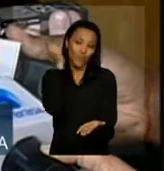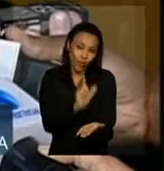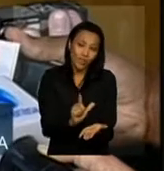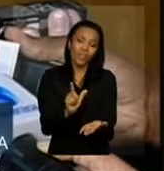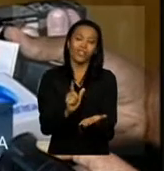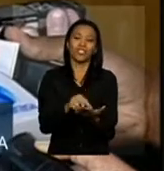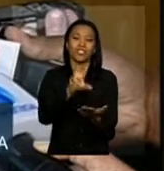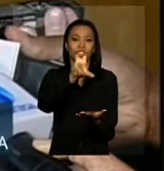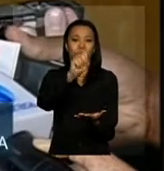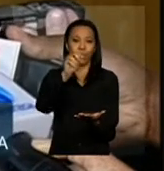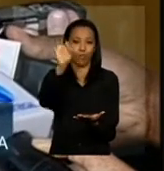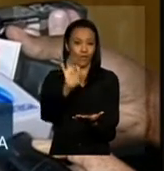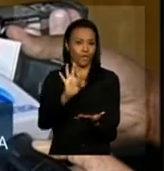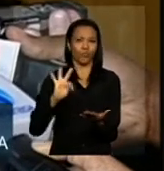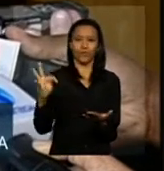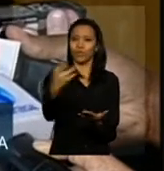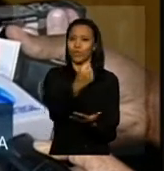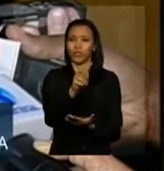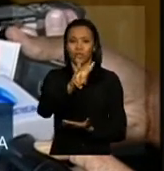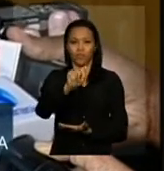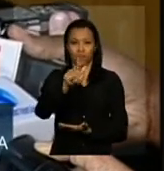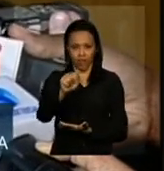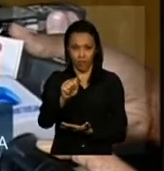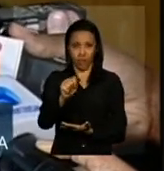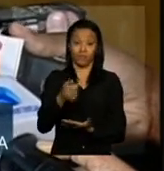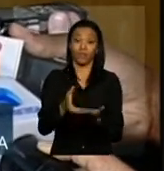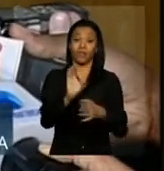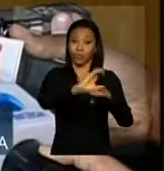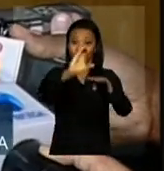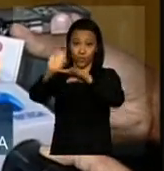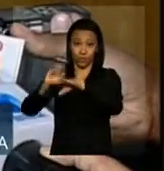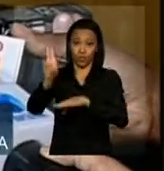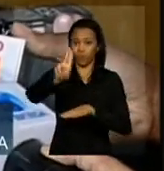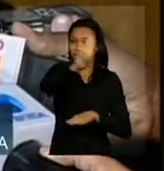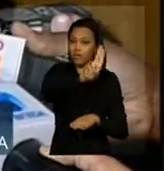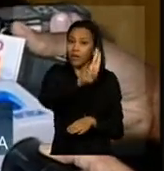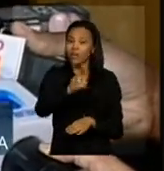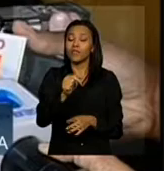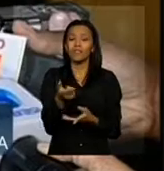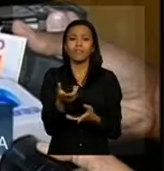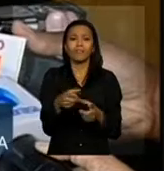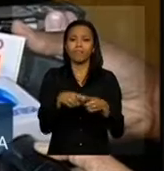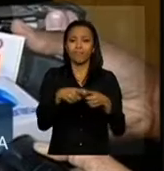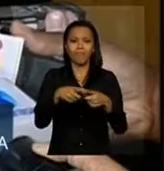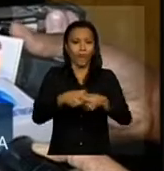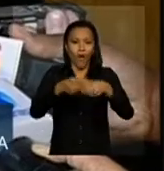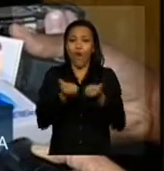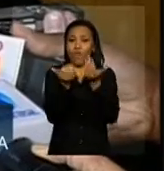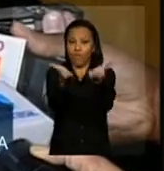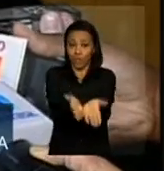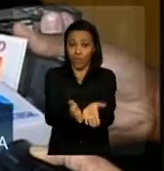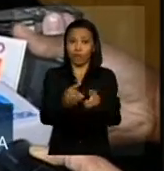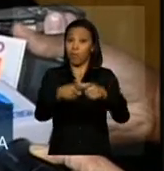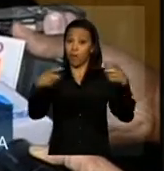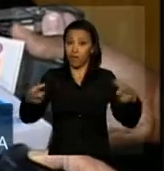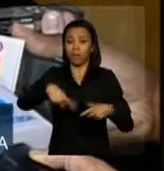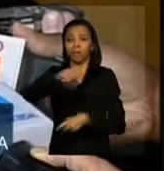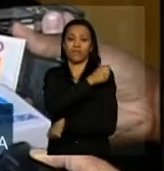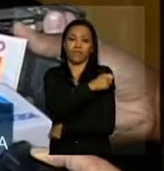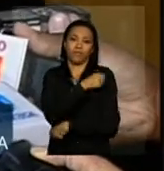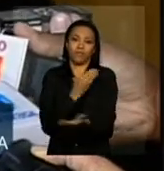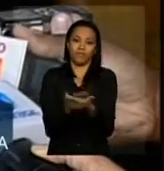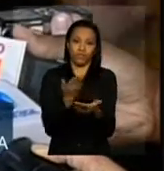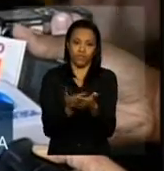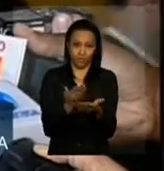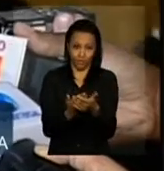de 50% de todas as vagas em todos os cursos federais serem ofertadas predominantemente para os estudantes da escola pública,